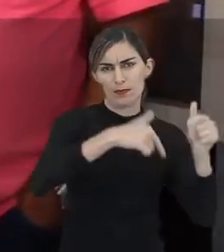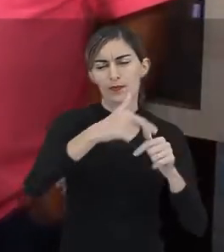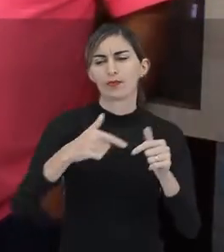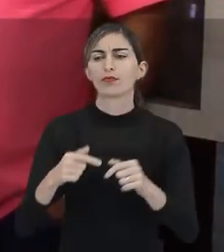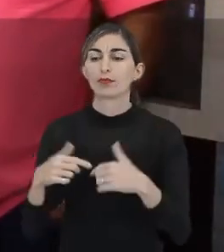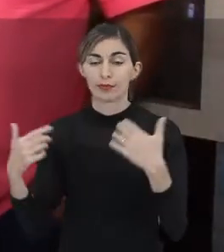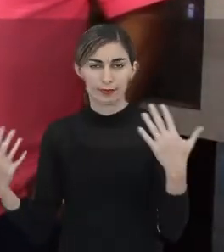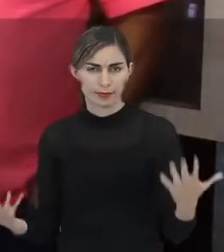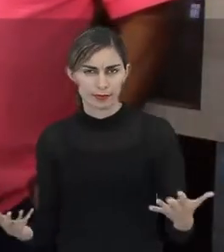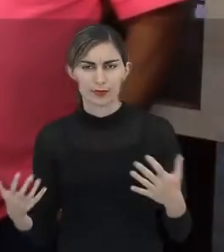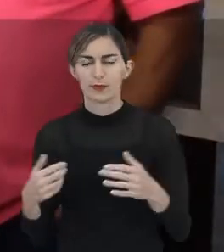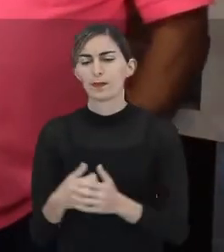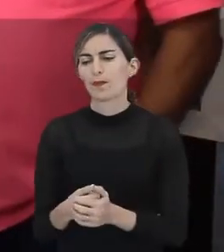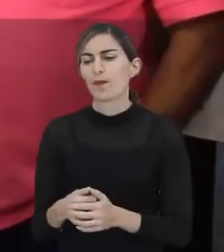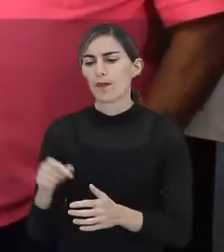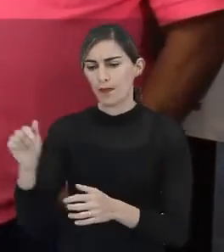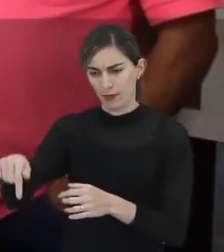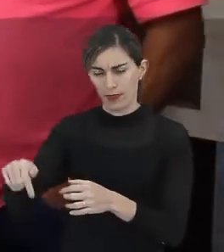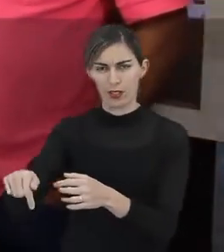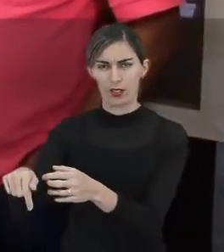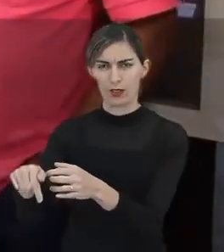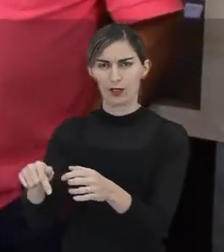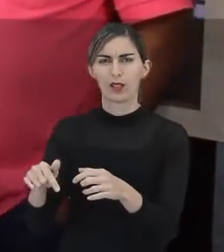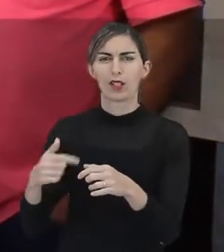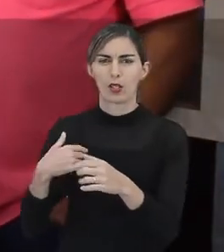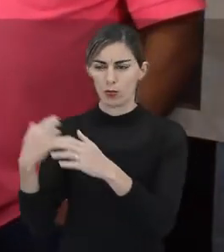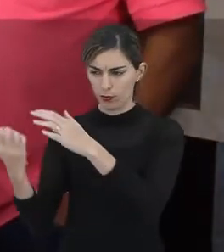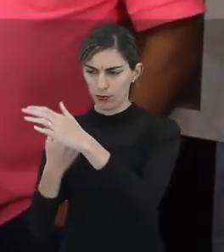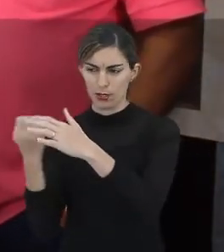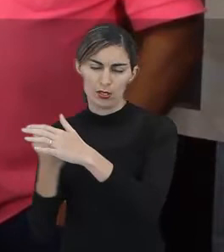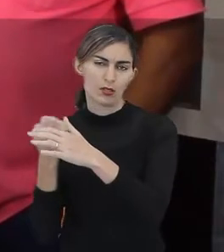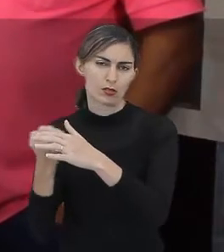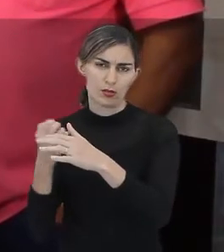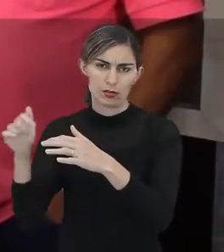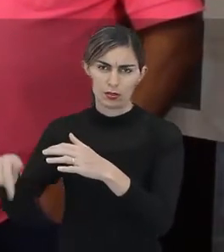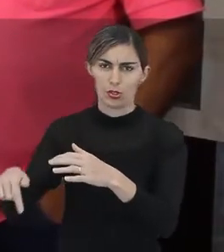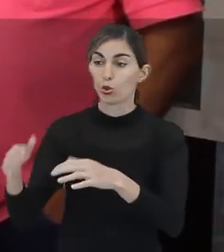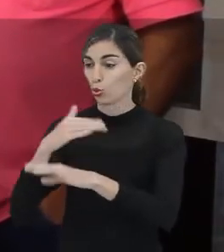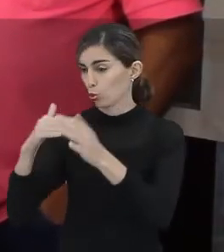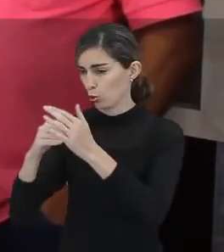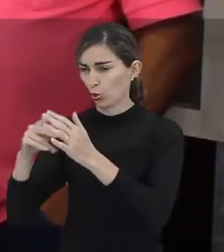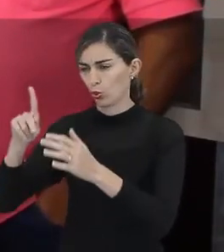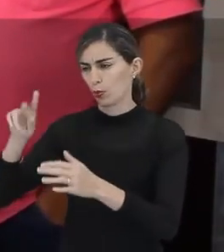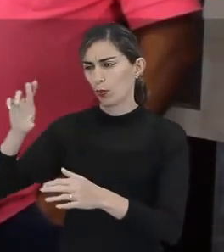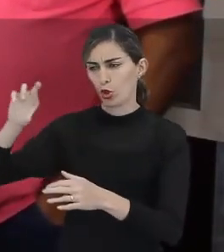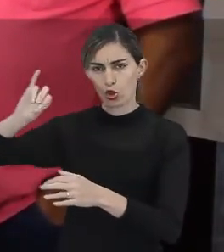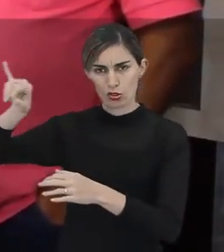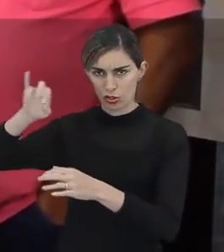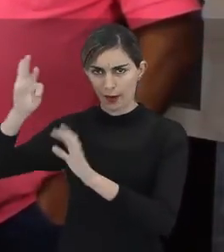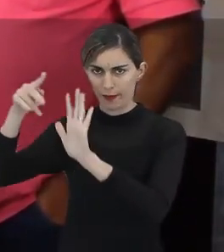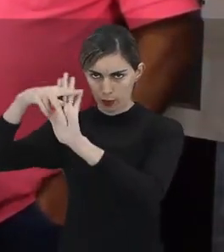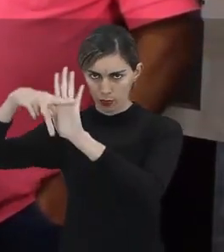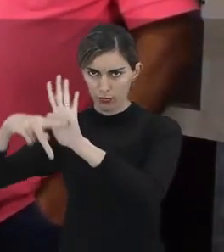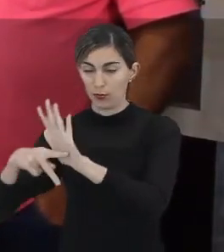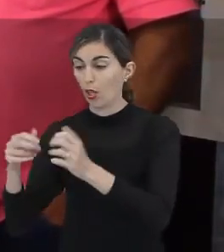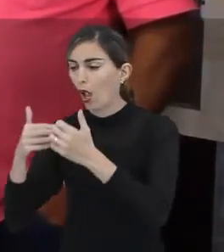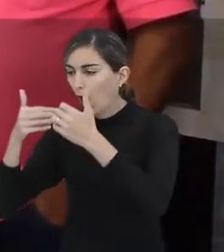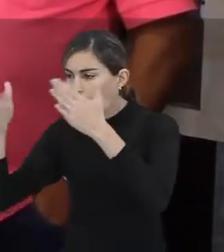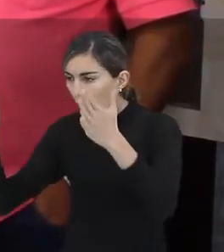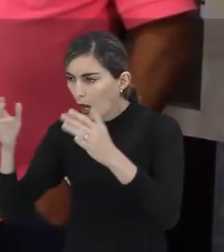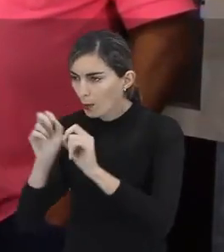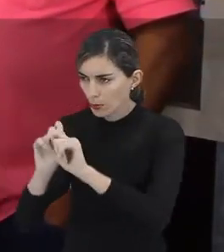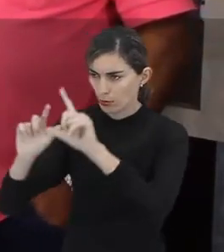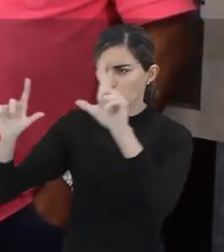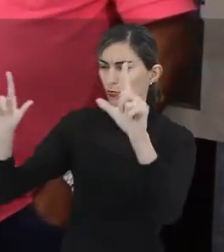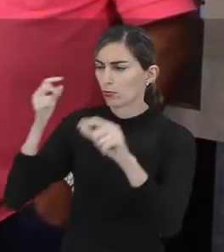fabricação. Então, pessoal, aqui é o cérebro da empresa. Então, todo projeto que chega, eu abro esse